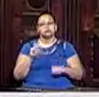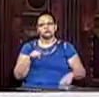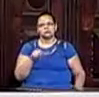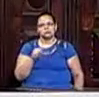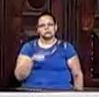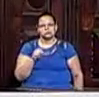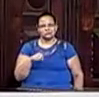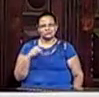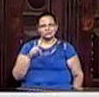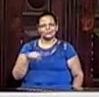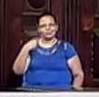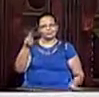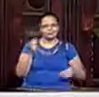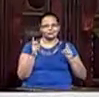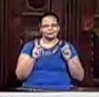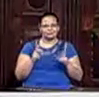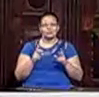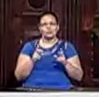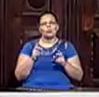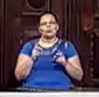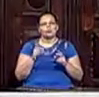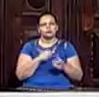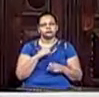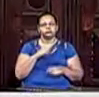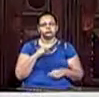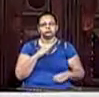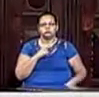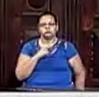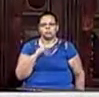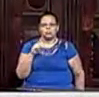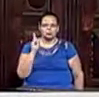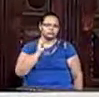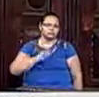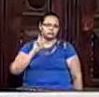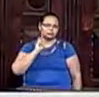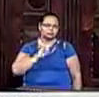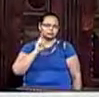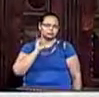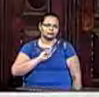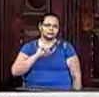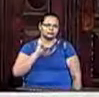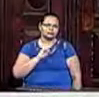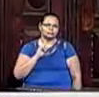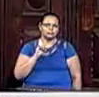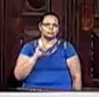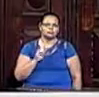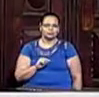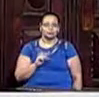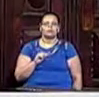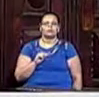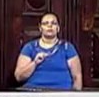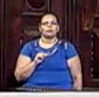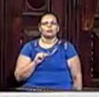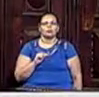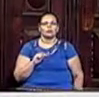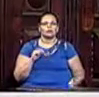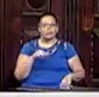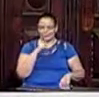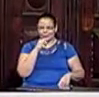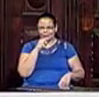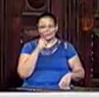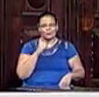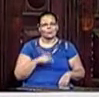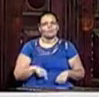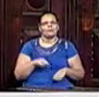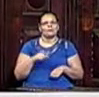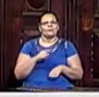no destino. E os produtos que Minas entrega são tributados na origem.